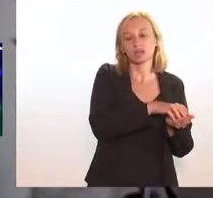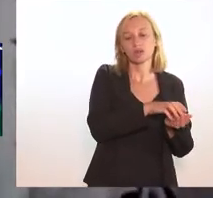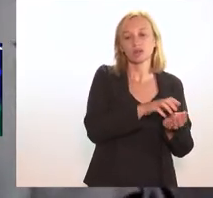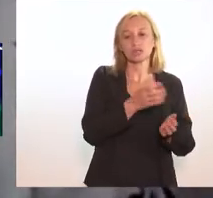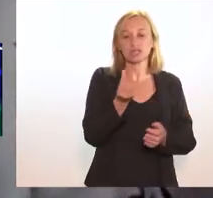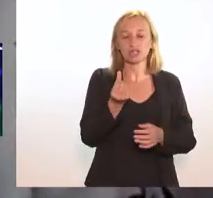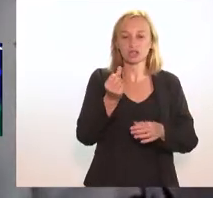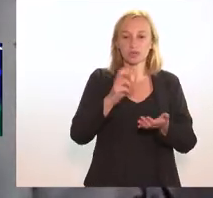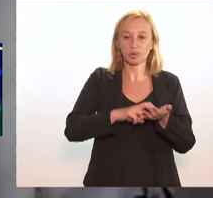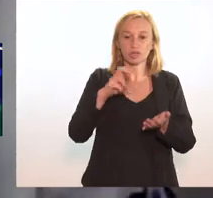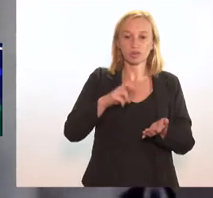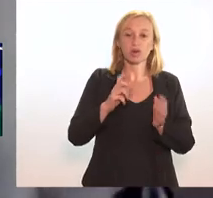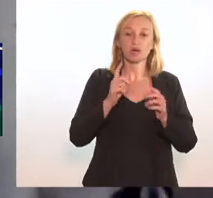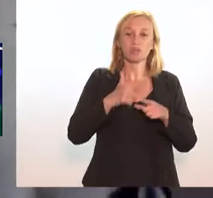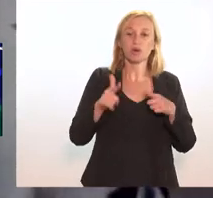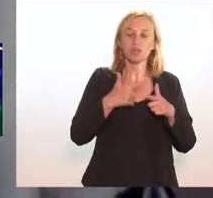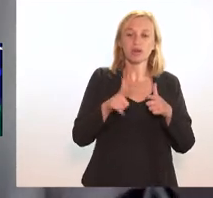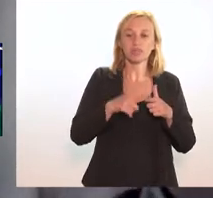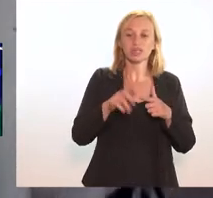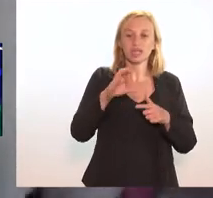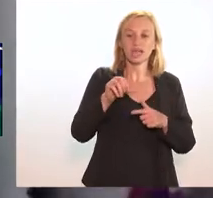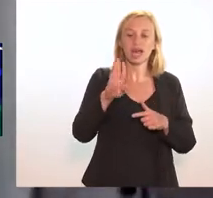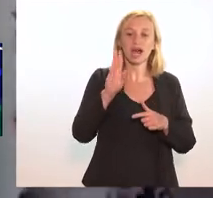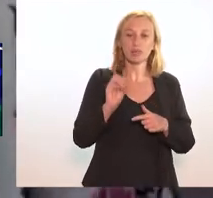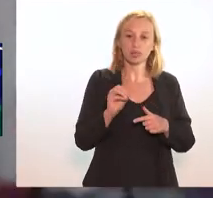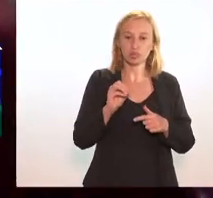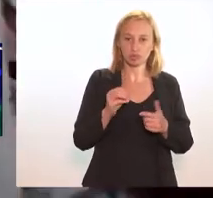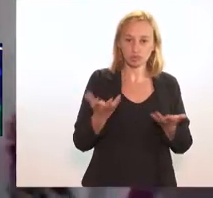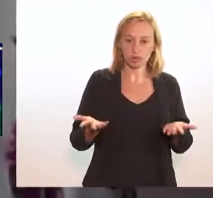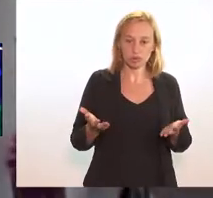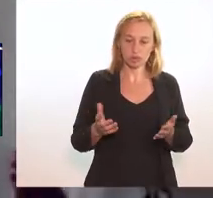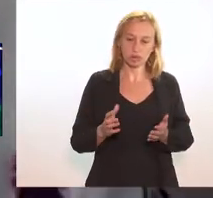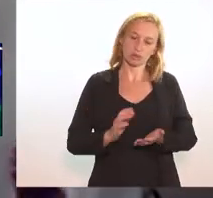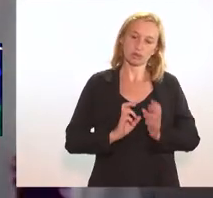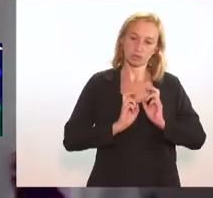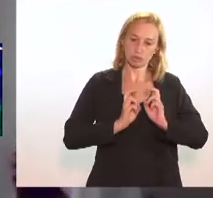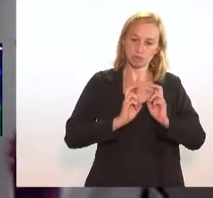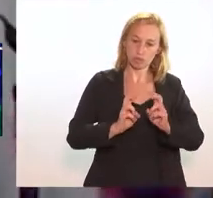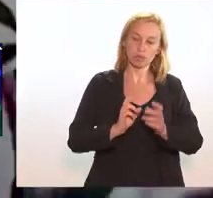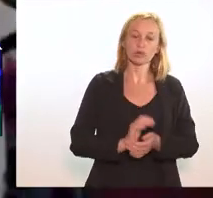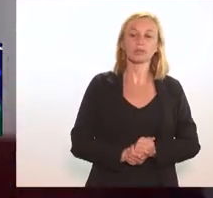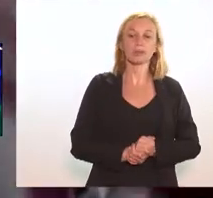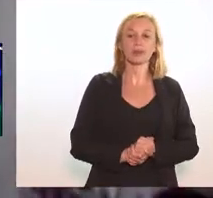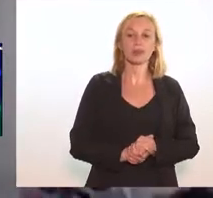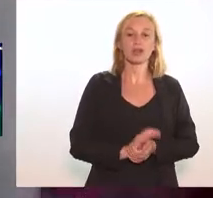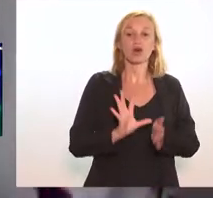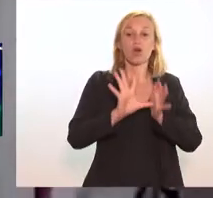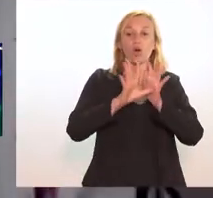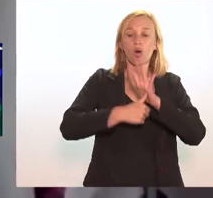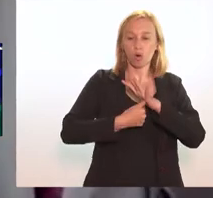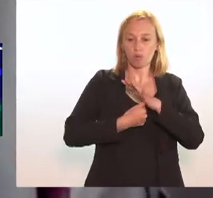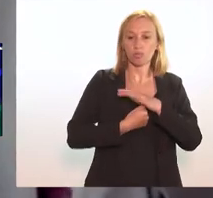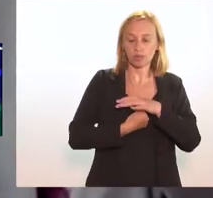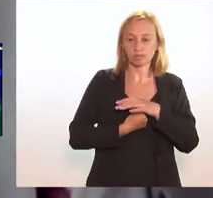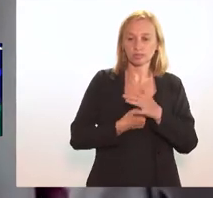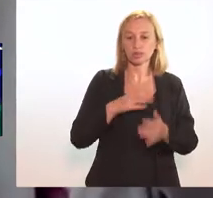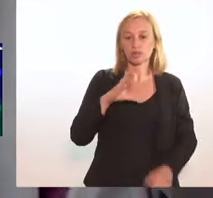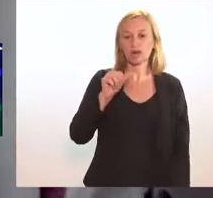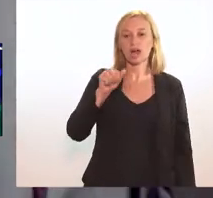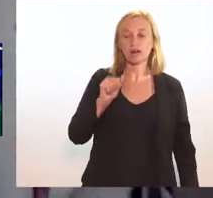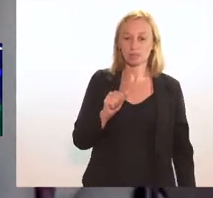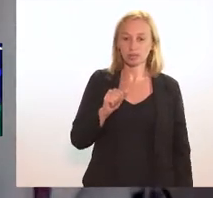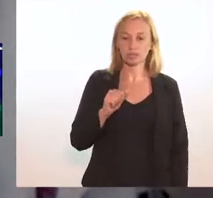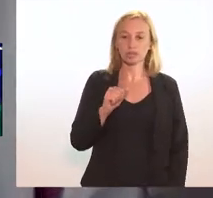furto de cabo, né, pela Supervia. A Supervia sofre esse problema de furto. Roubam os furtos dos cabos da